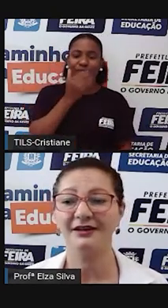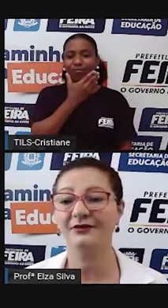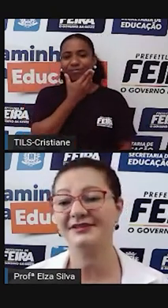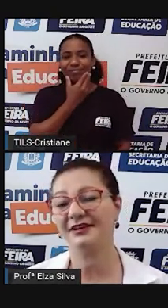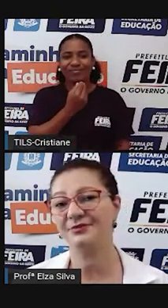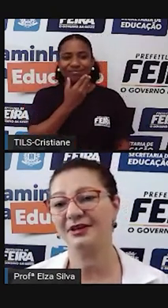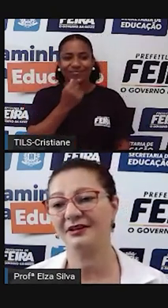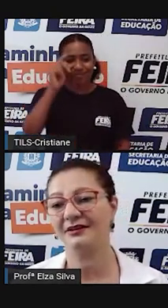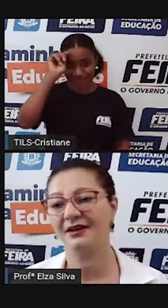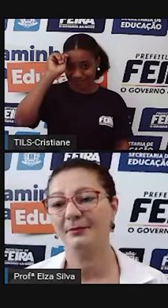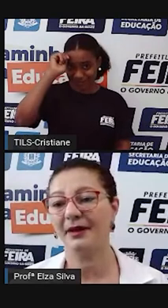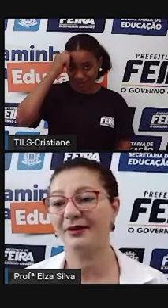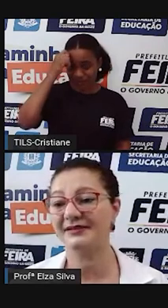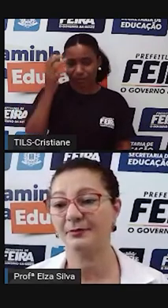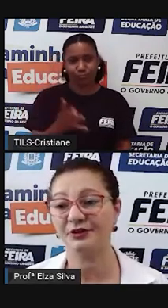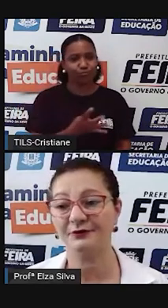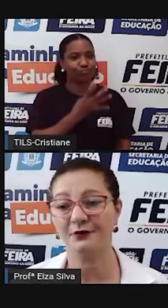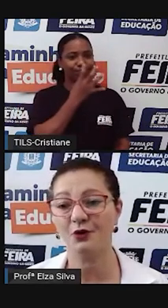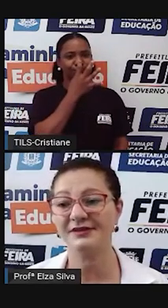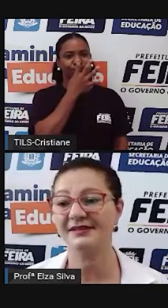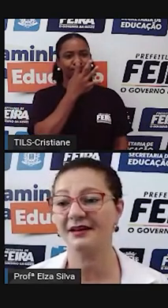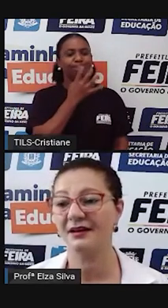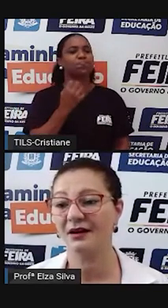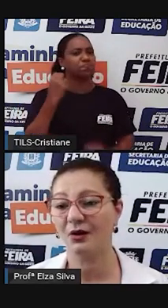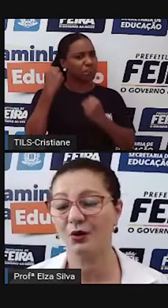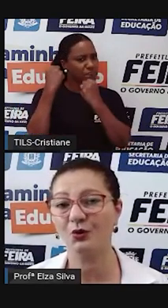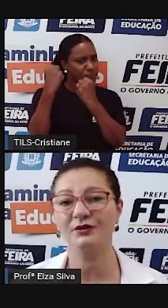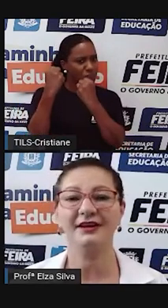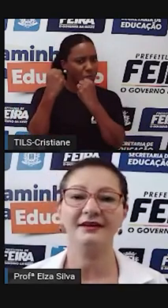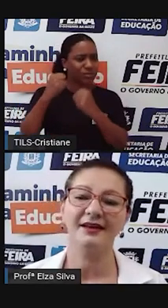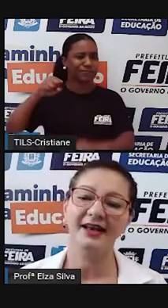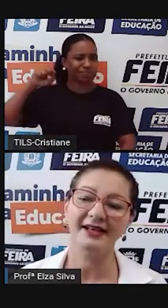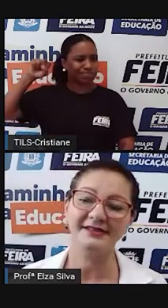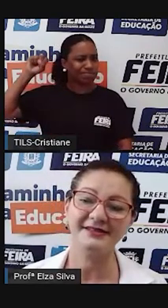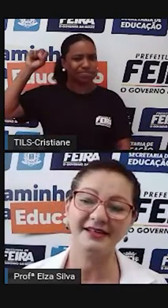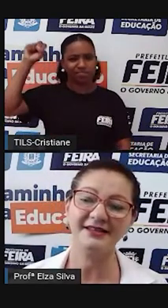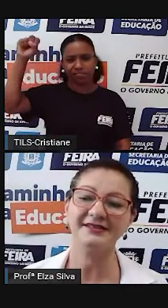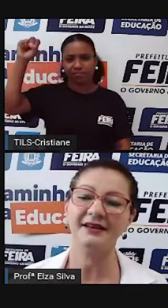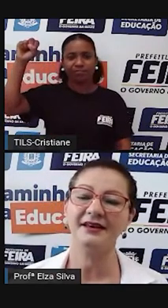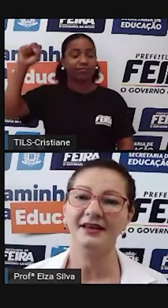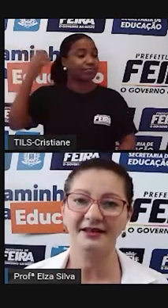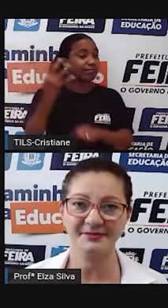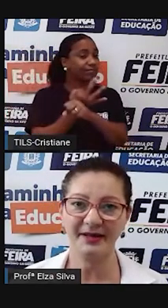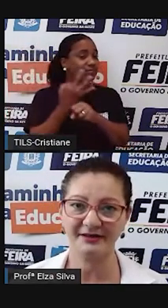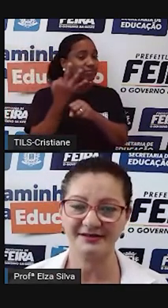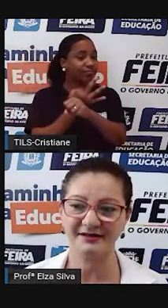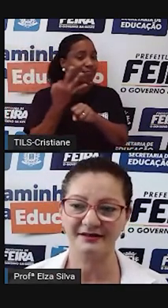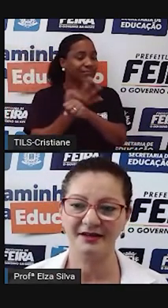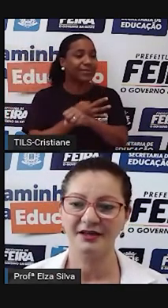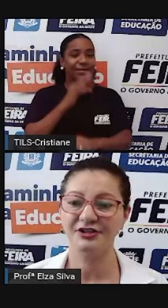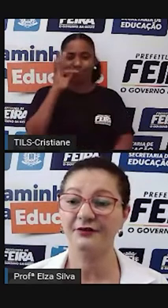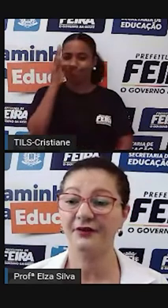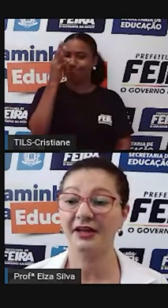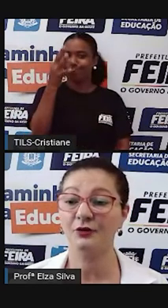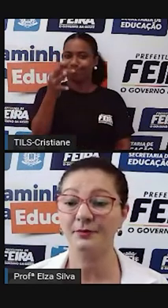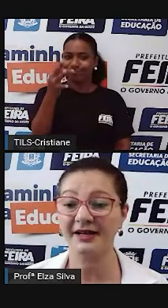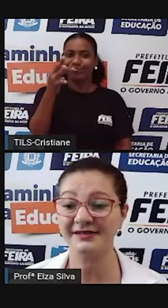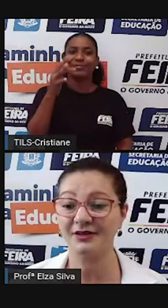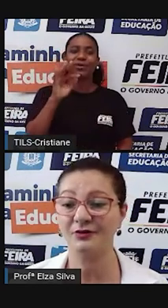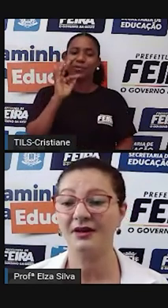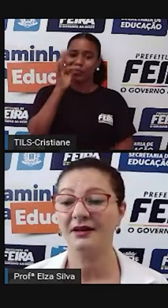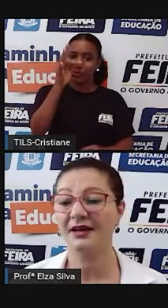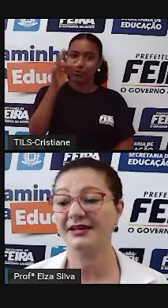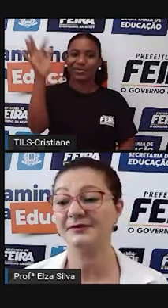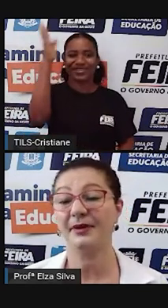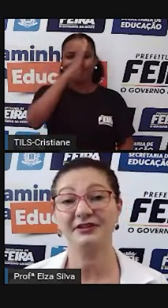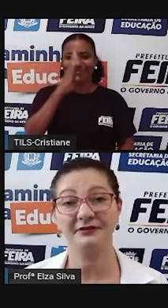negra que você admira, pelo exemplo de força, luta, resistência e esperança, de viver em um